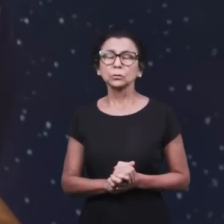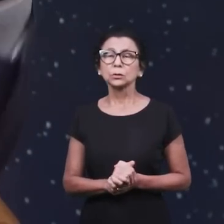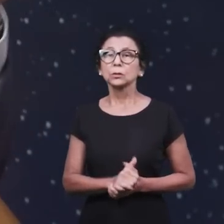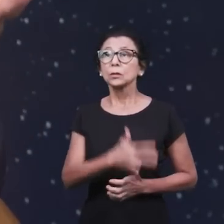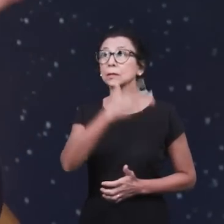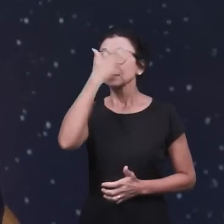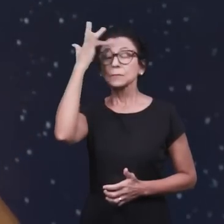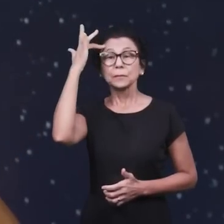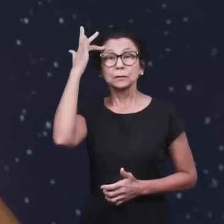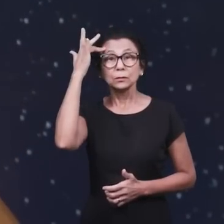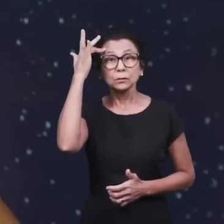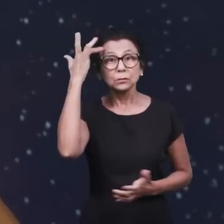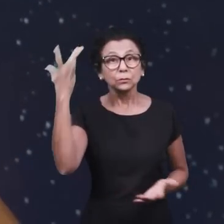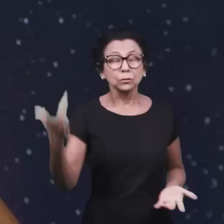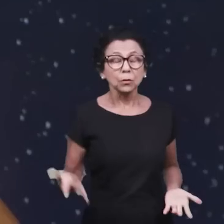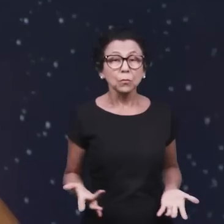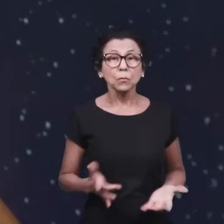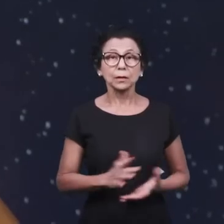pessoas, Josias, estão